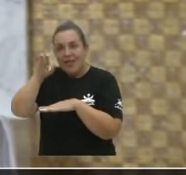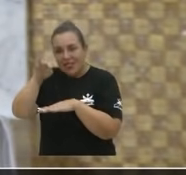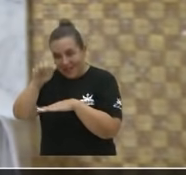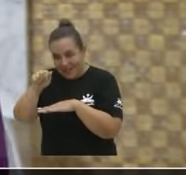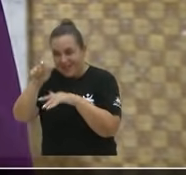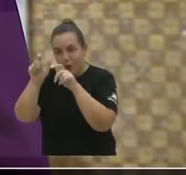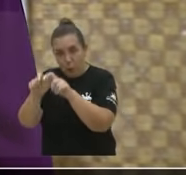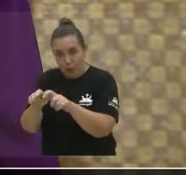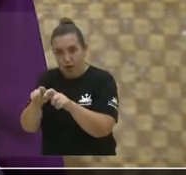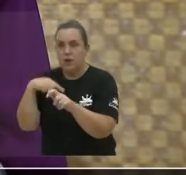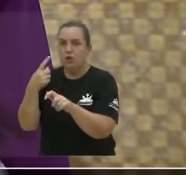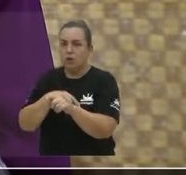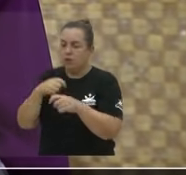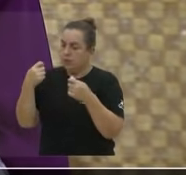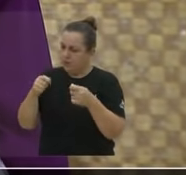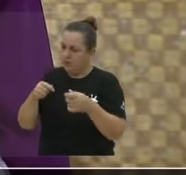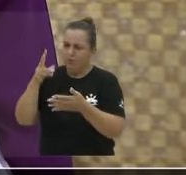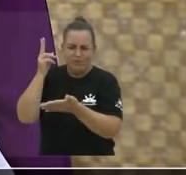ser sempre,